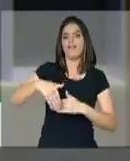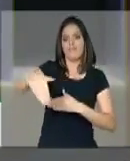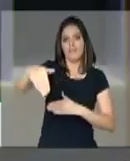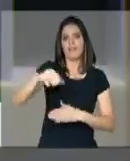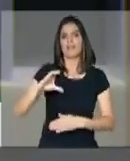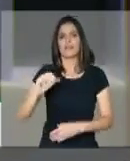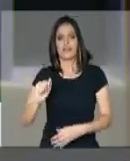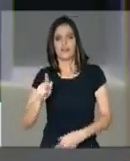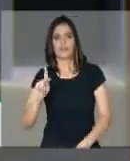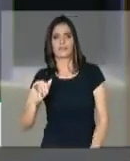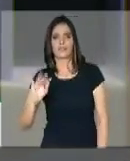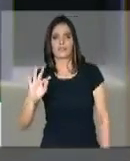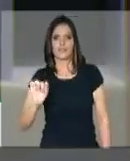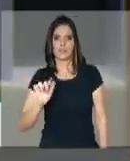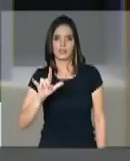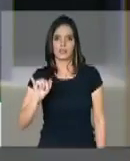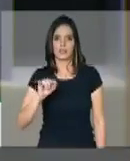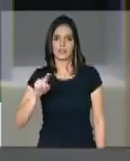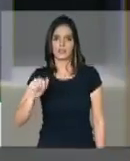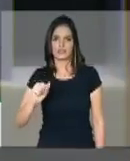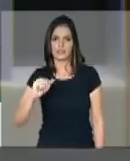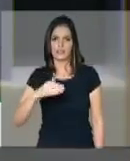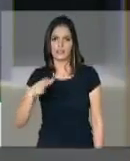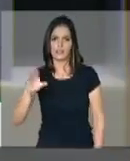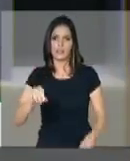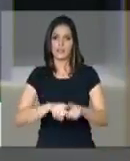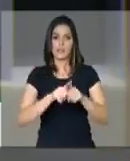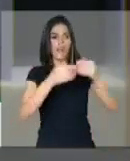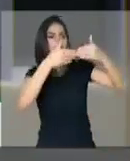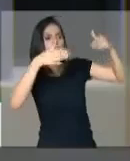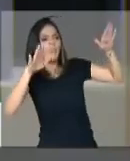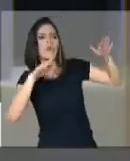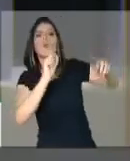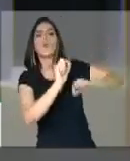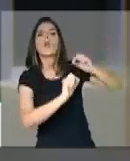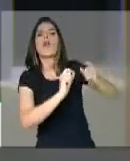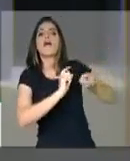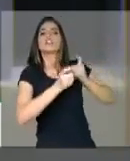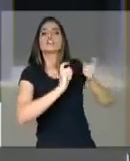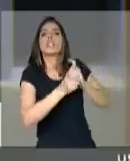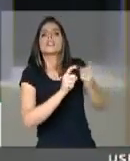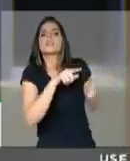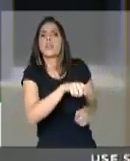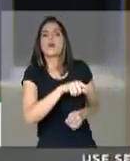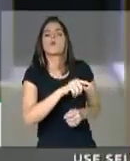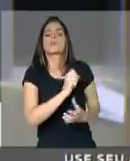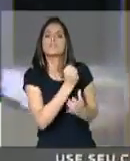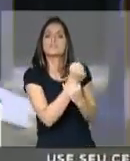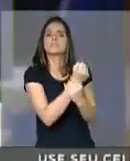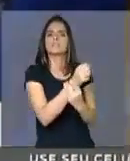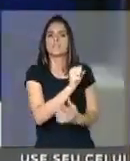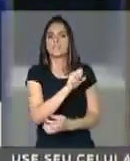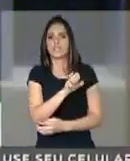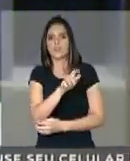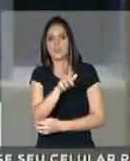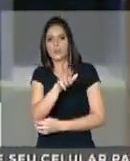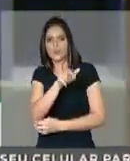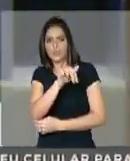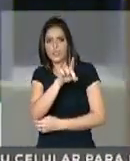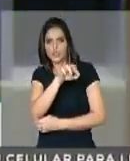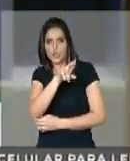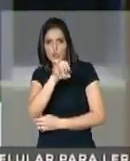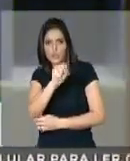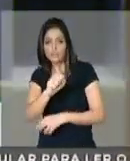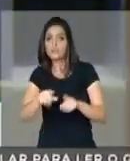e para a abertura da gestão de seguradoras e de bancos ou seguradoras